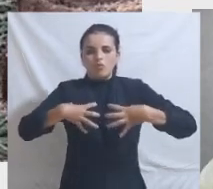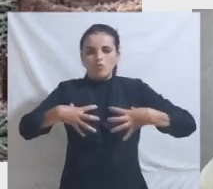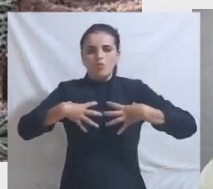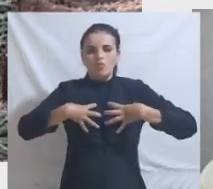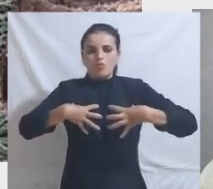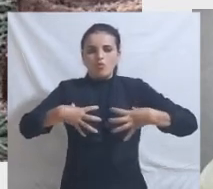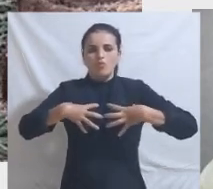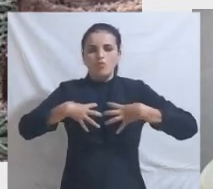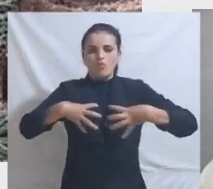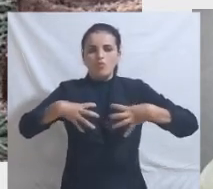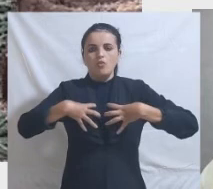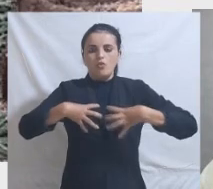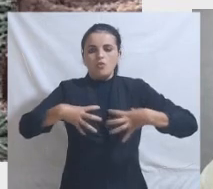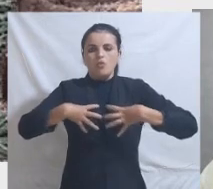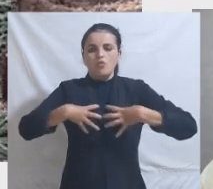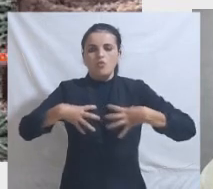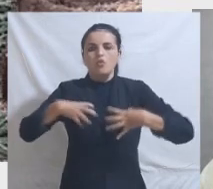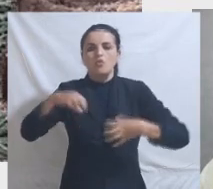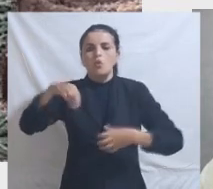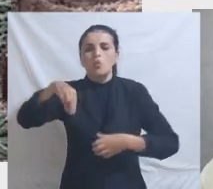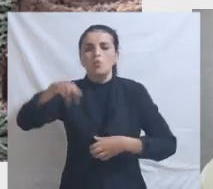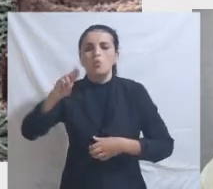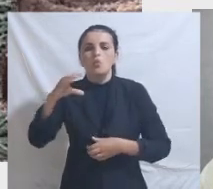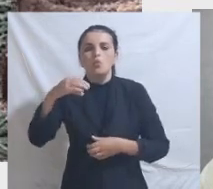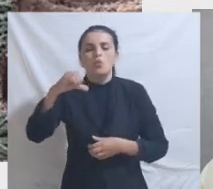muco, que também é produzido